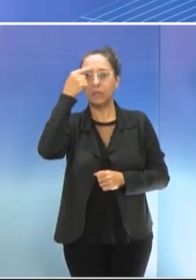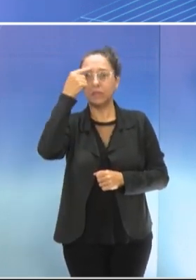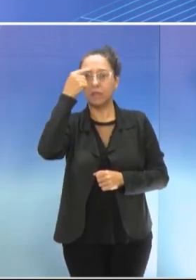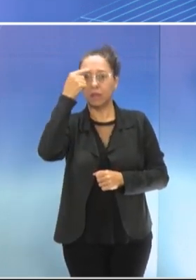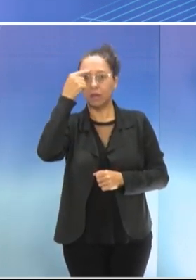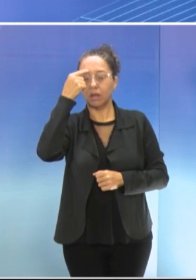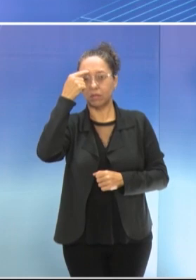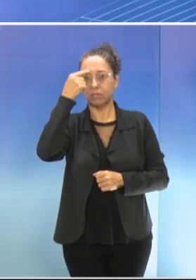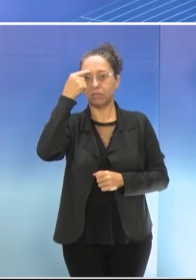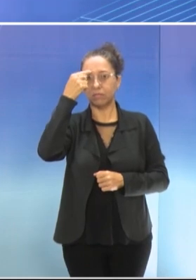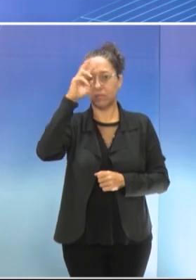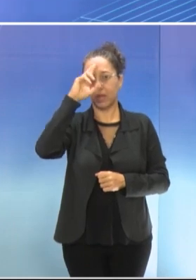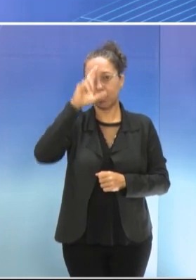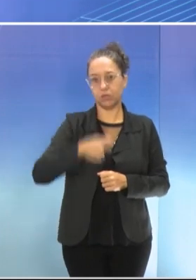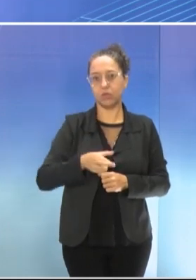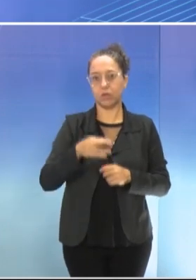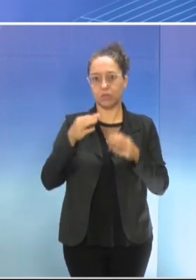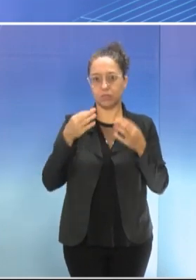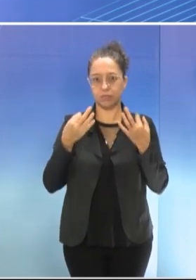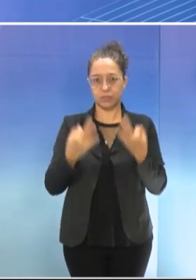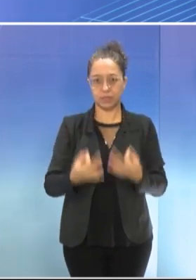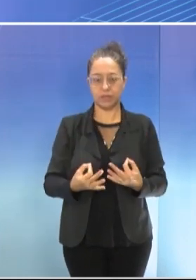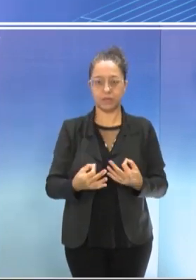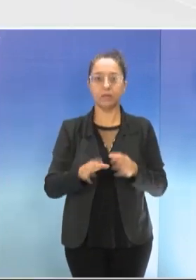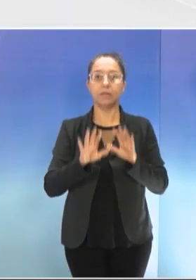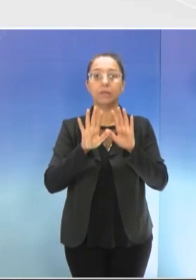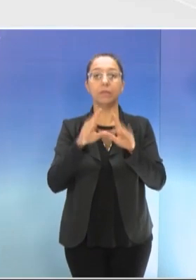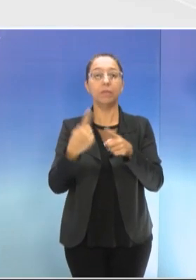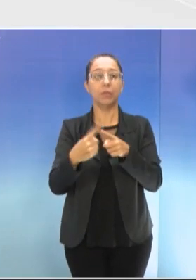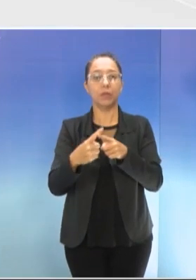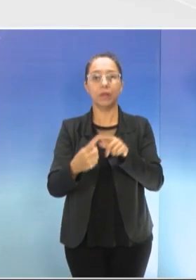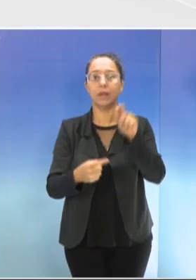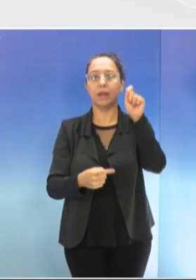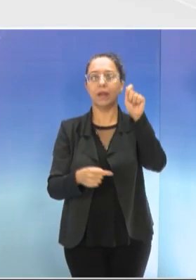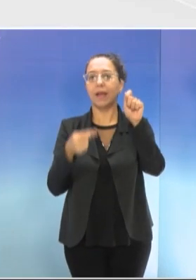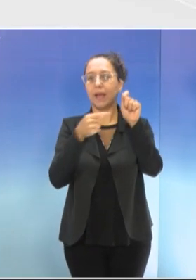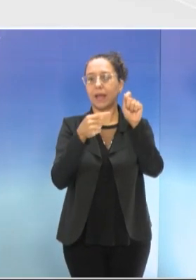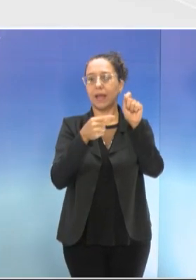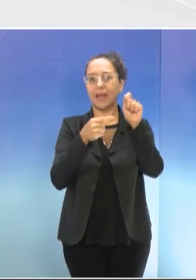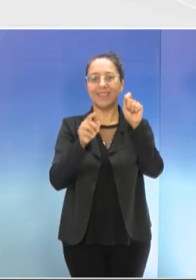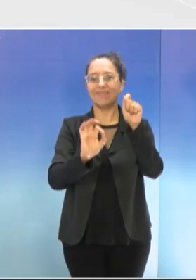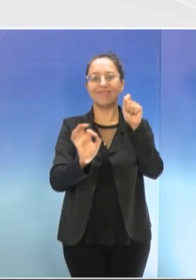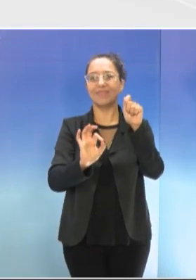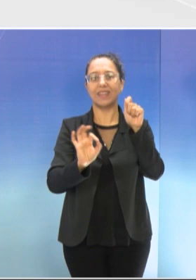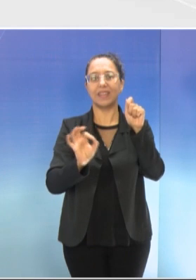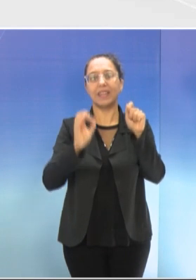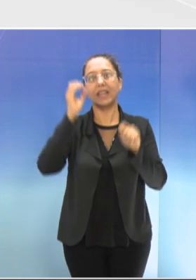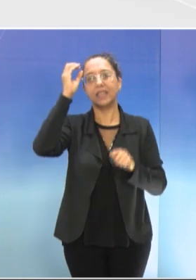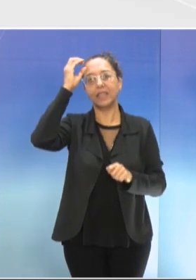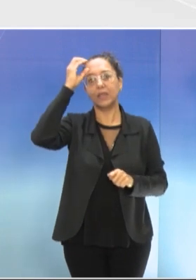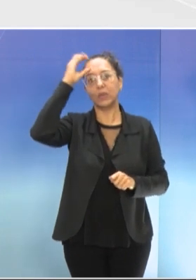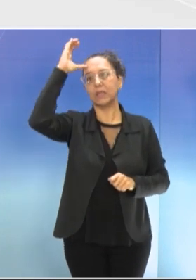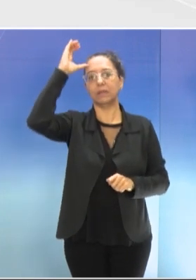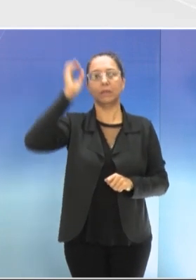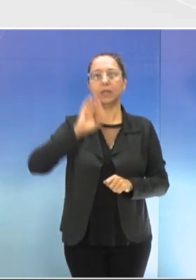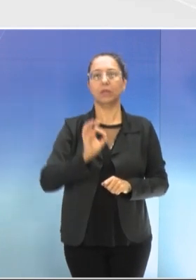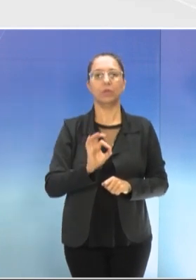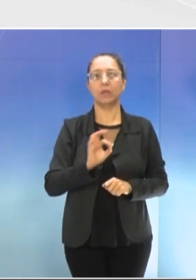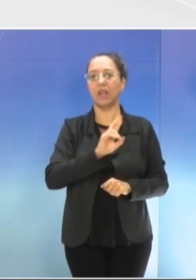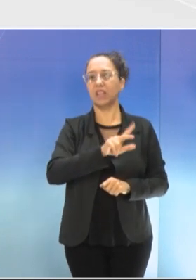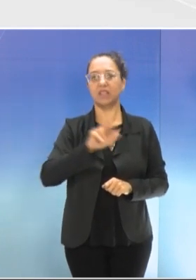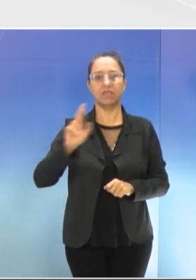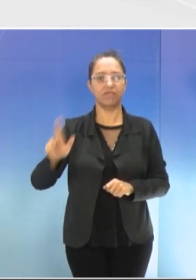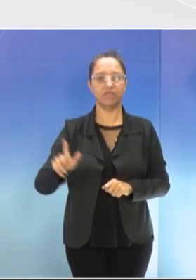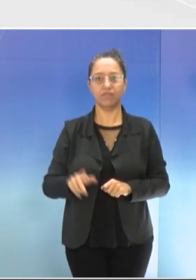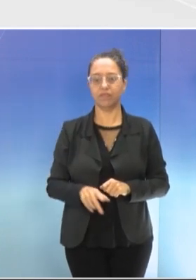forma racional. Perceba que na letra A, eles não estão falando de conhecimento, em nenhum momento, em nenhum dos textos,